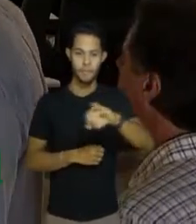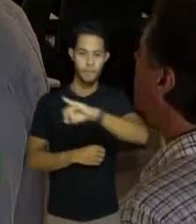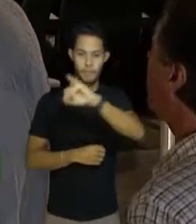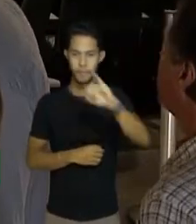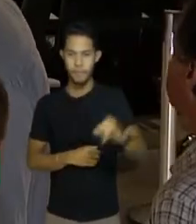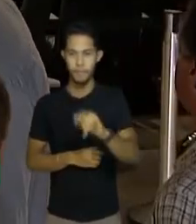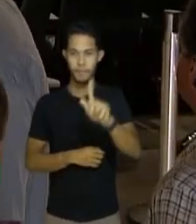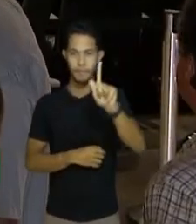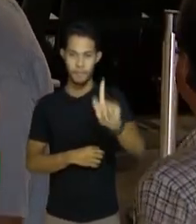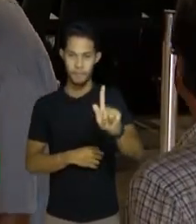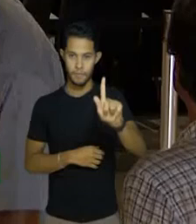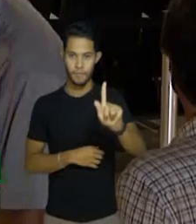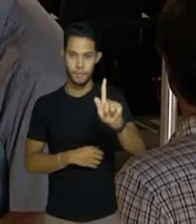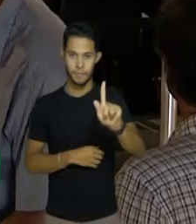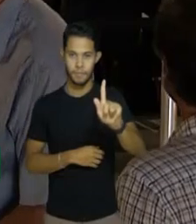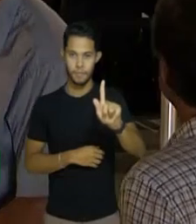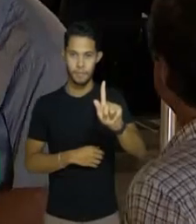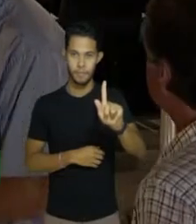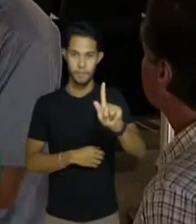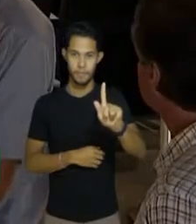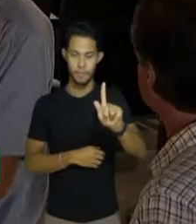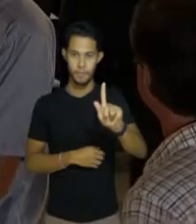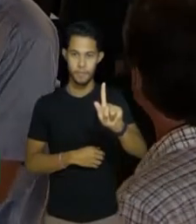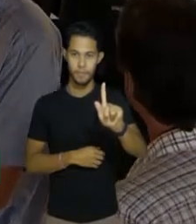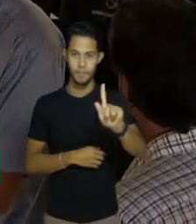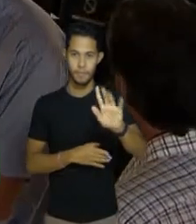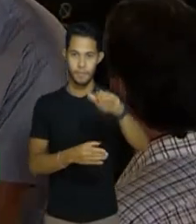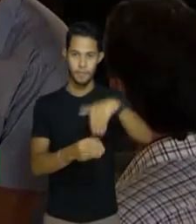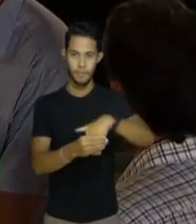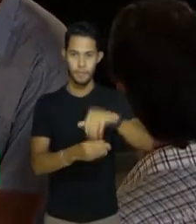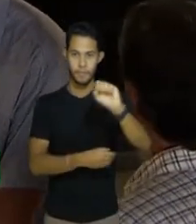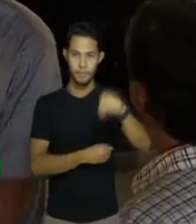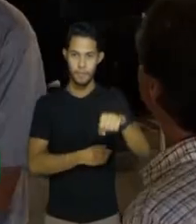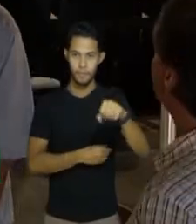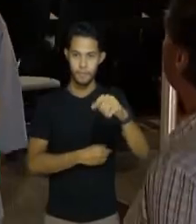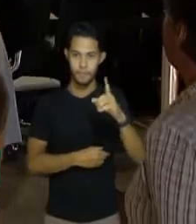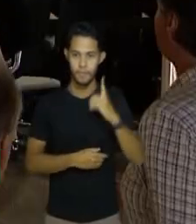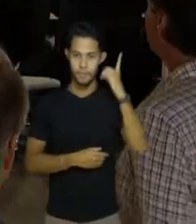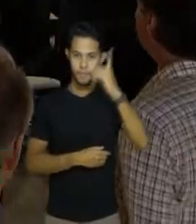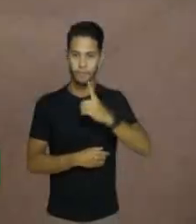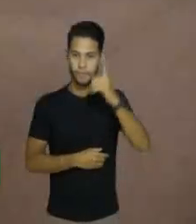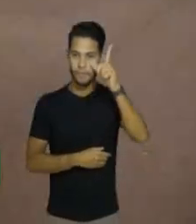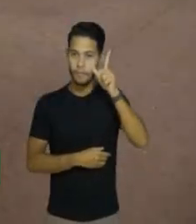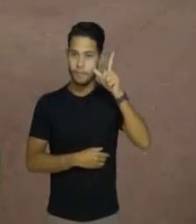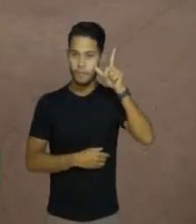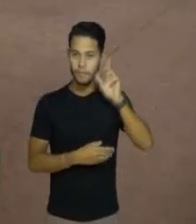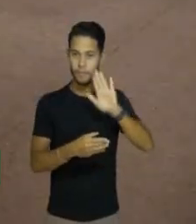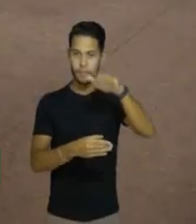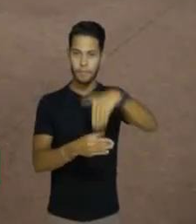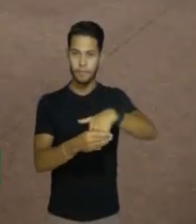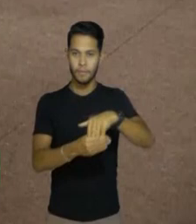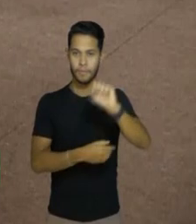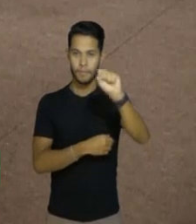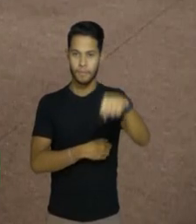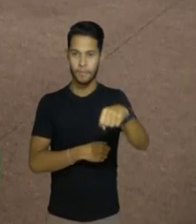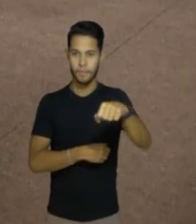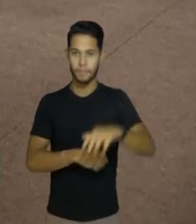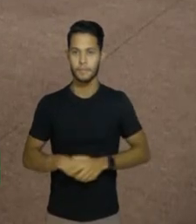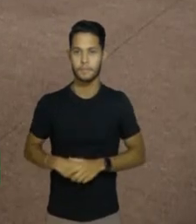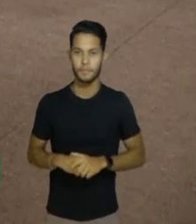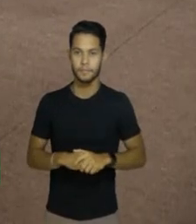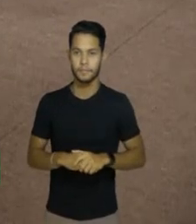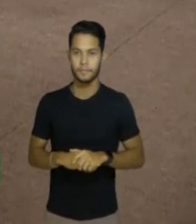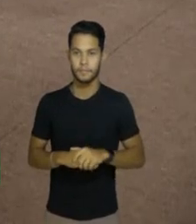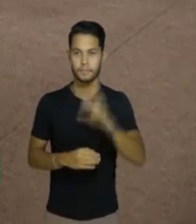Sim. Deputado Júlio Garcia vota sim. Como vota deputado Lucas Neves? Deputado Lucas Neves vota sim. Como